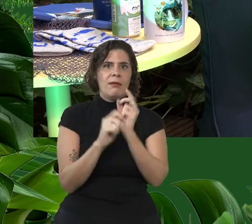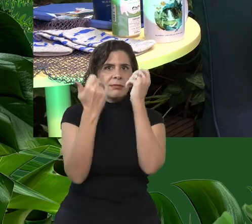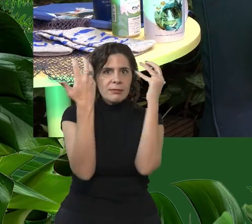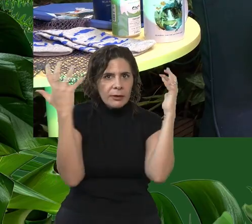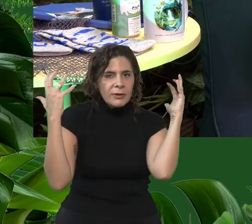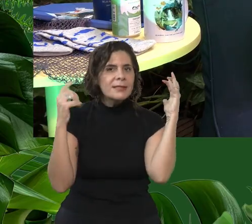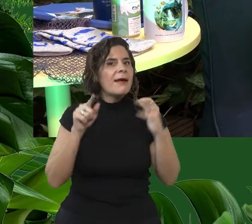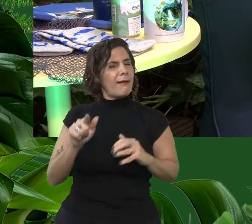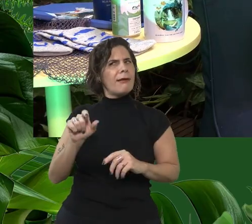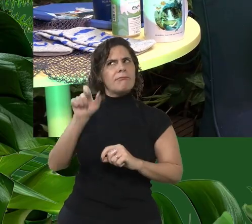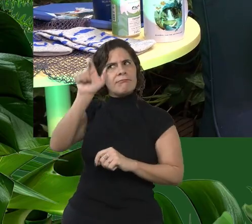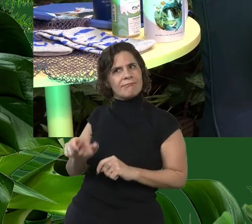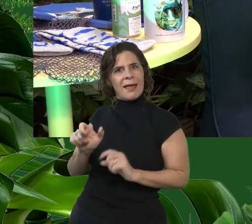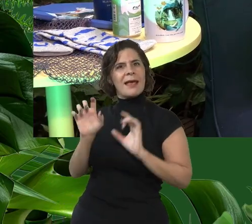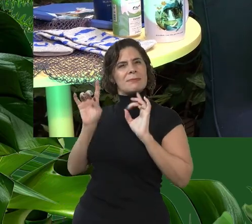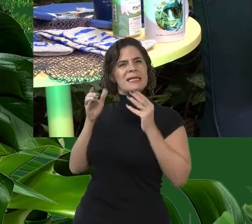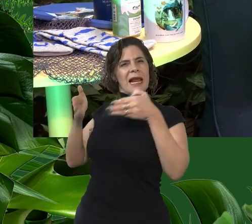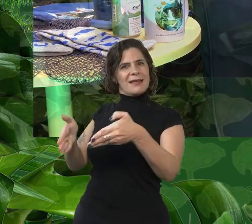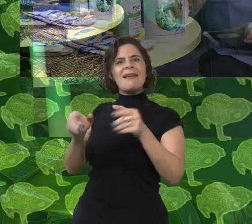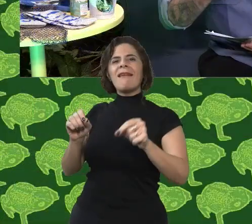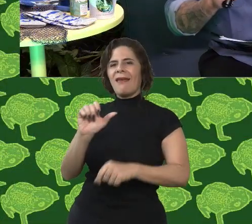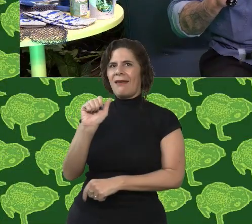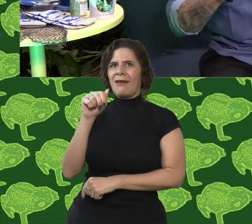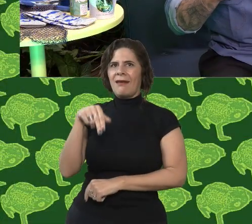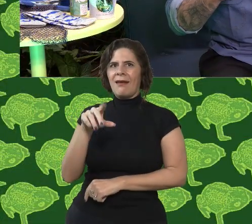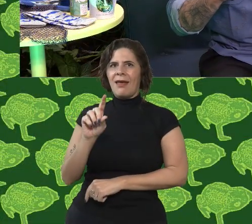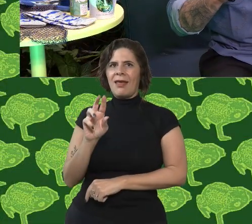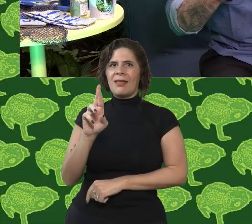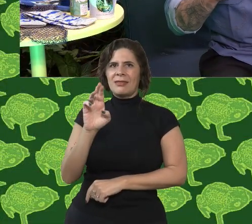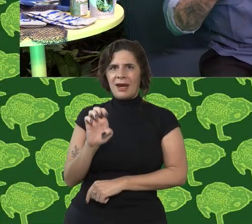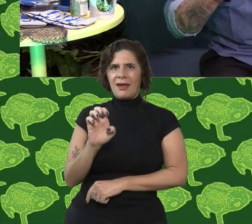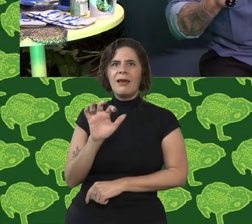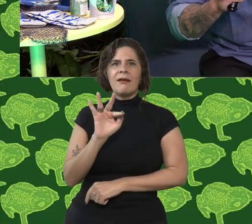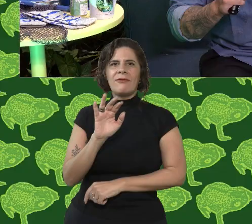da Fundação que vai entrar aqui para bater esse papo é o André Ferretti.